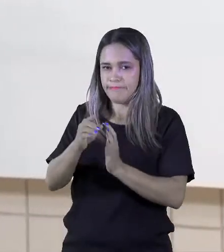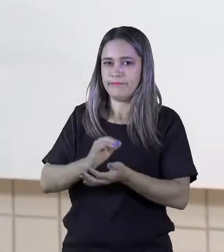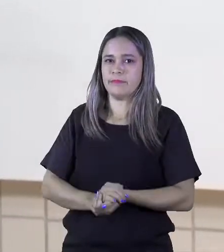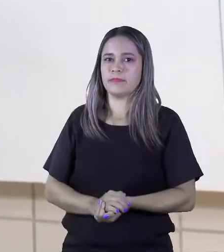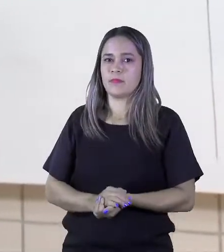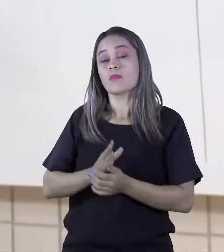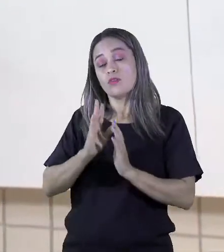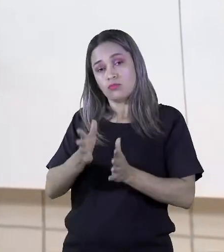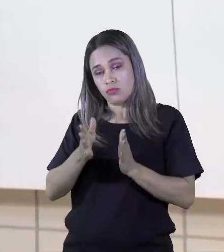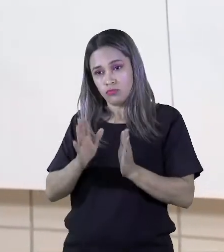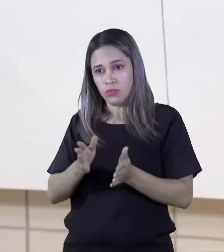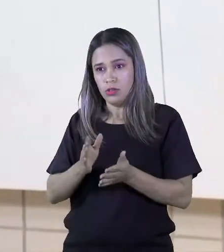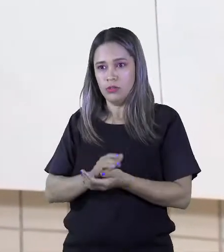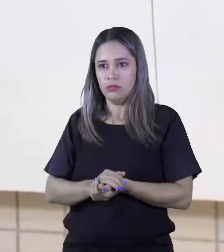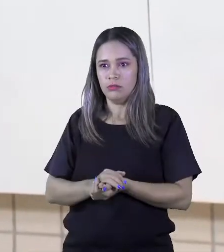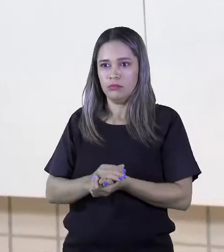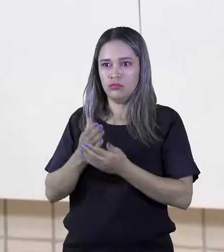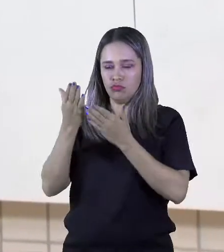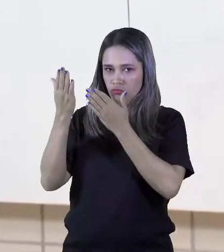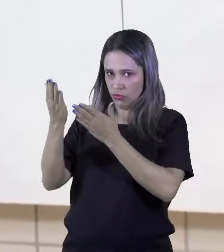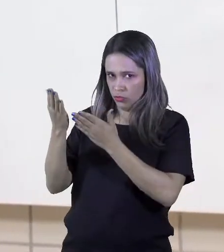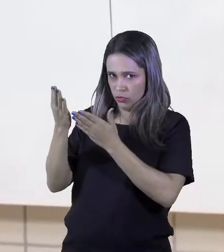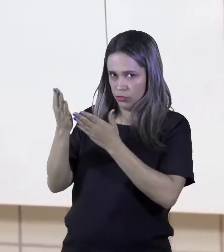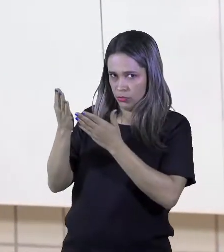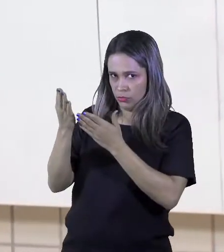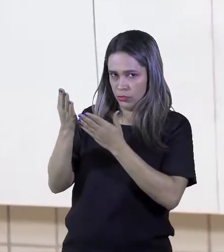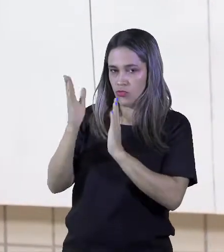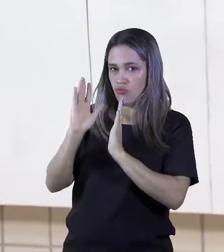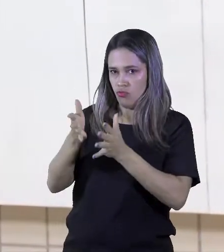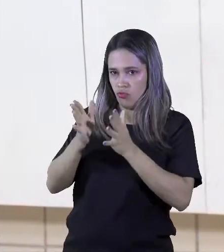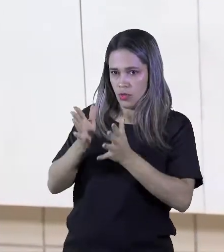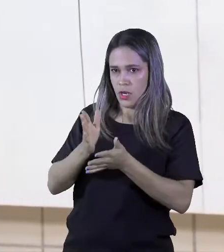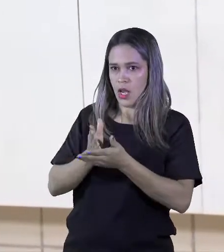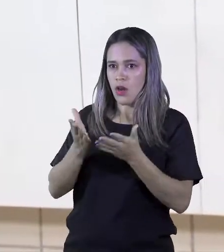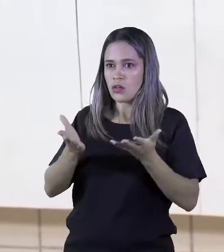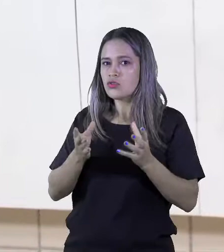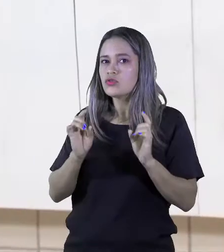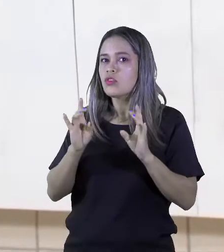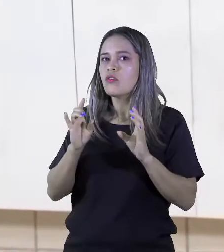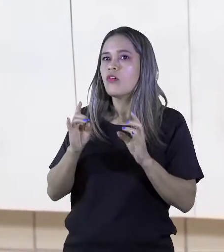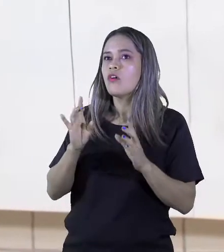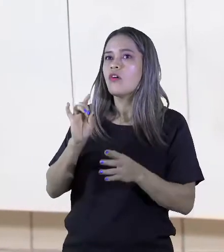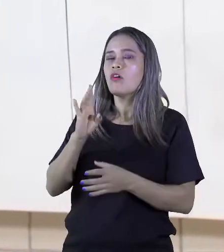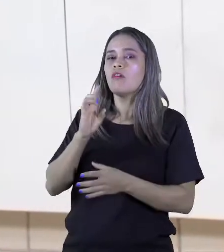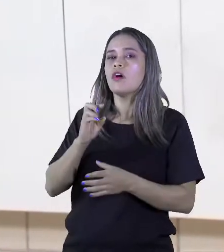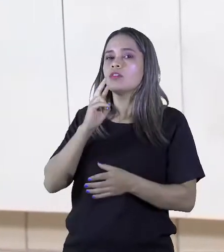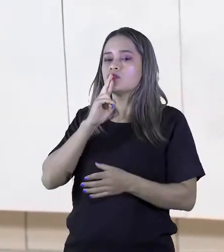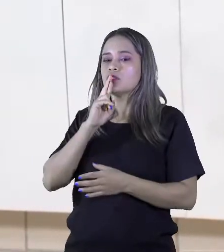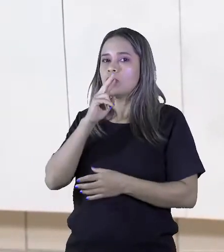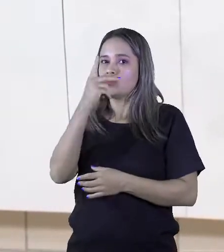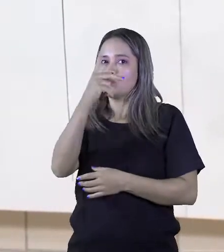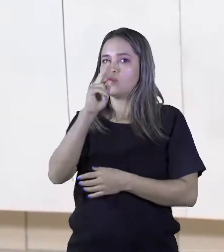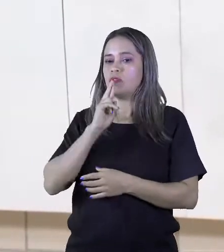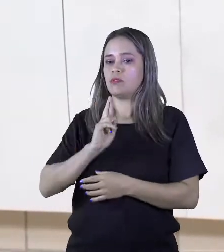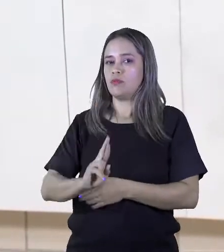tinha deixado assim para vocês, né? E a gente só vai conferir agora se o resultado de vocês ficou